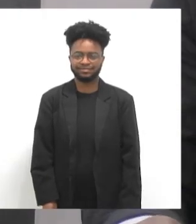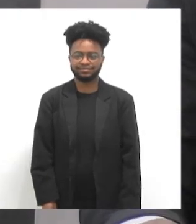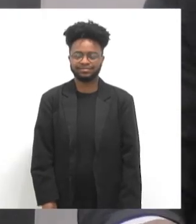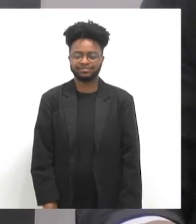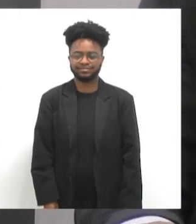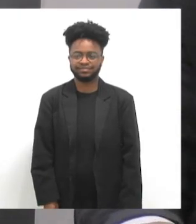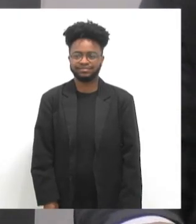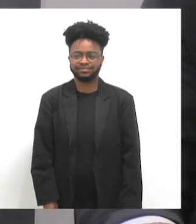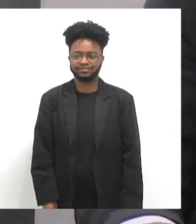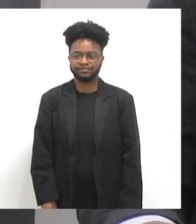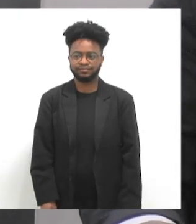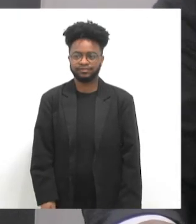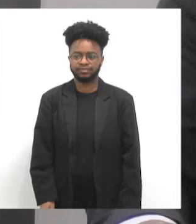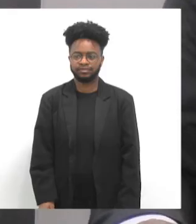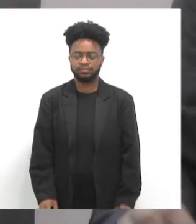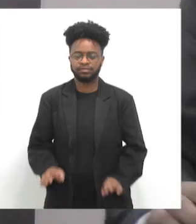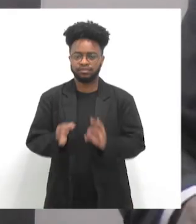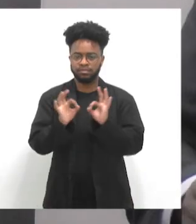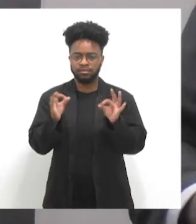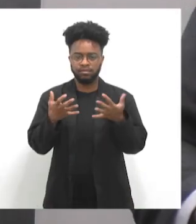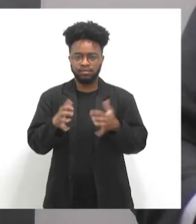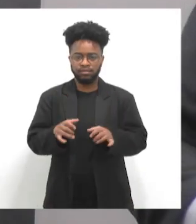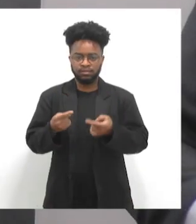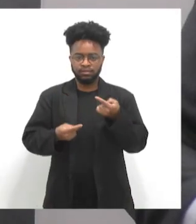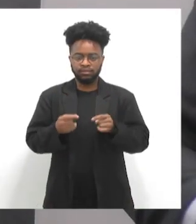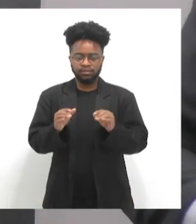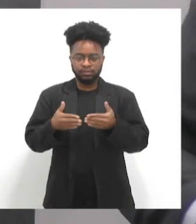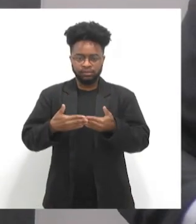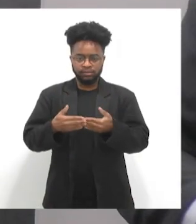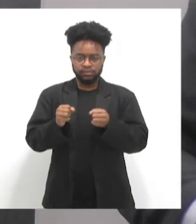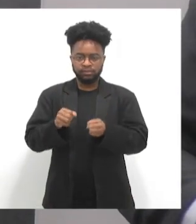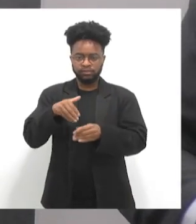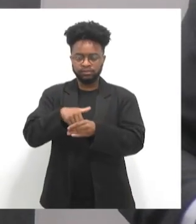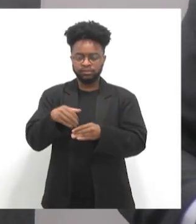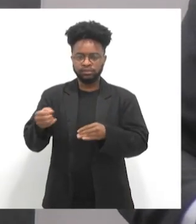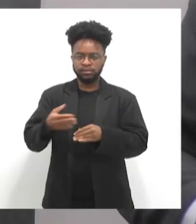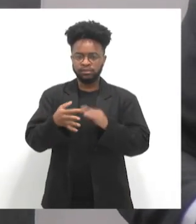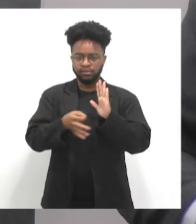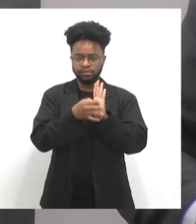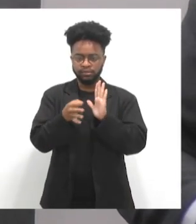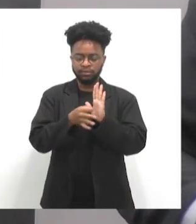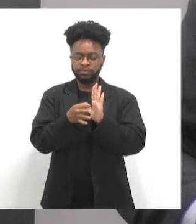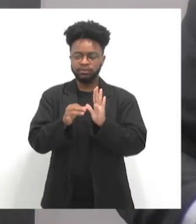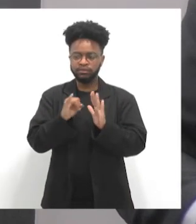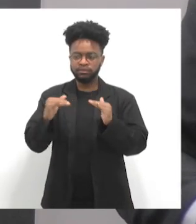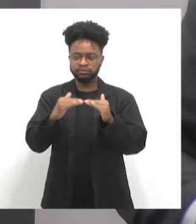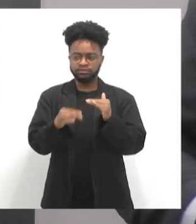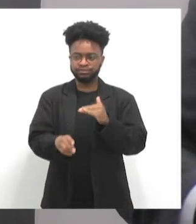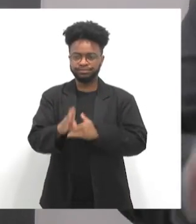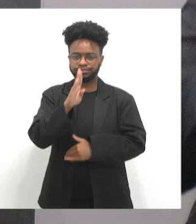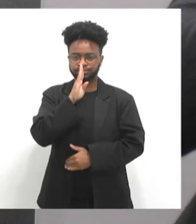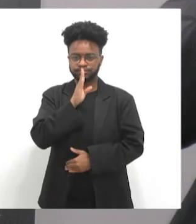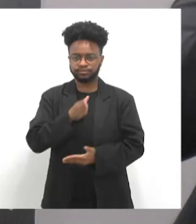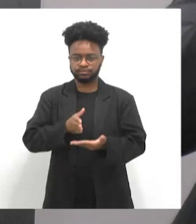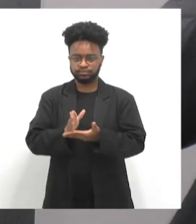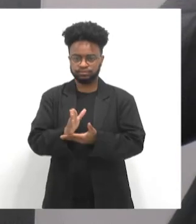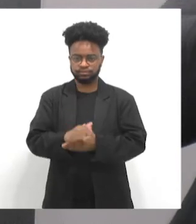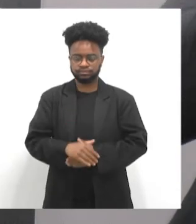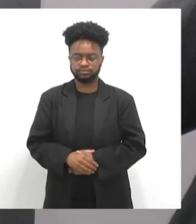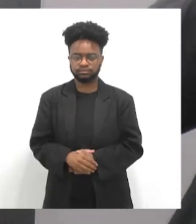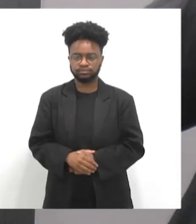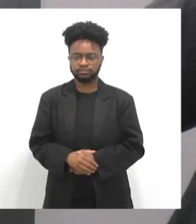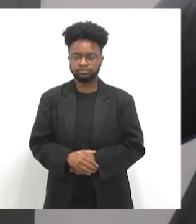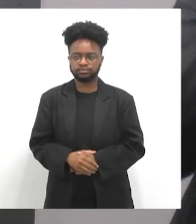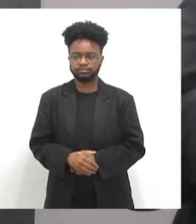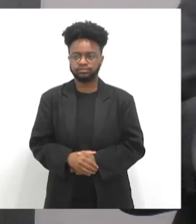Então, não havendo mais quem queira discutir, em votação, no parecer do deputado Rodrigo Amorim, os que aprovam permaneçam como estão.